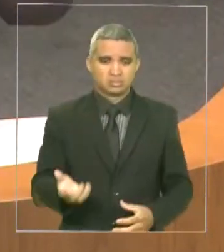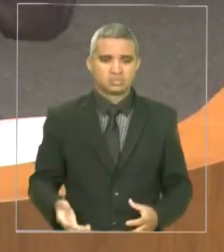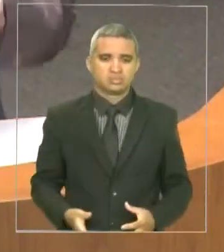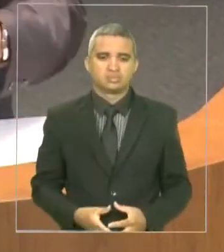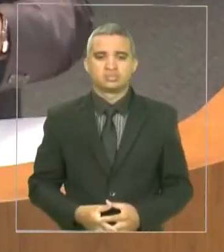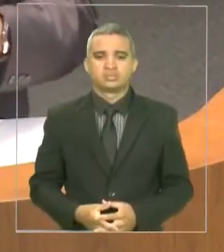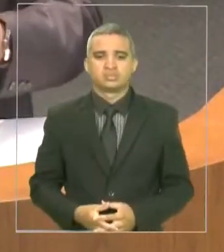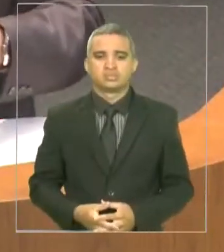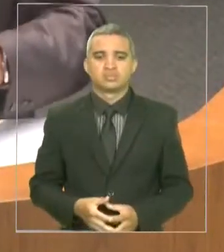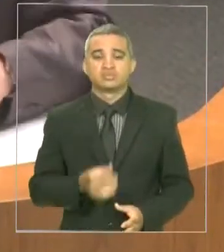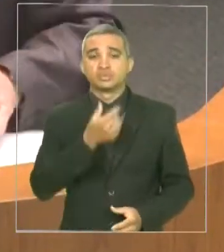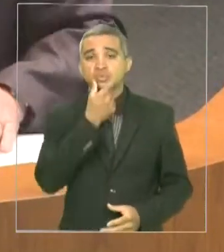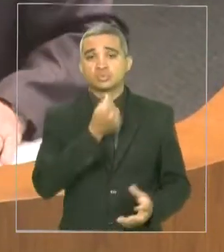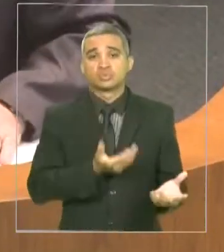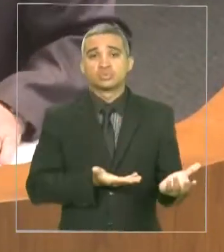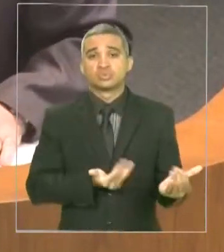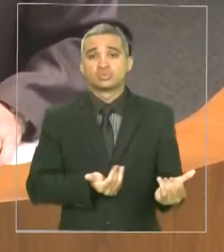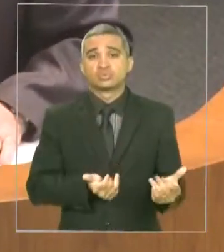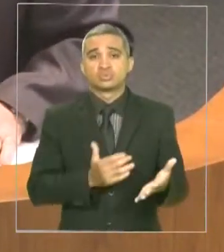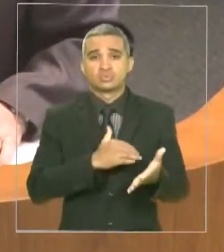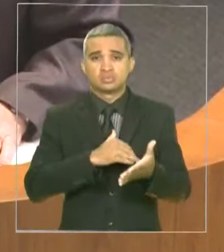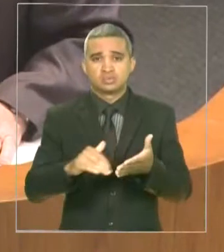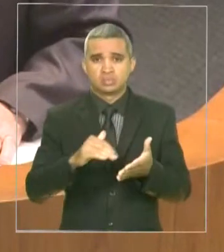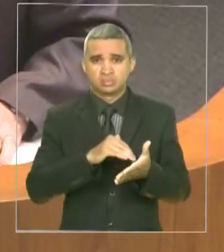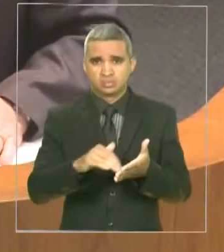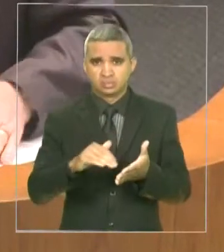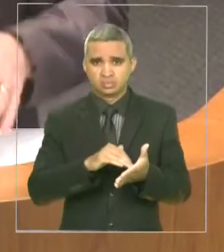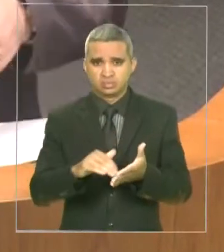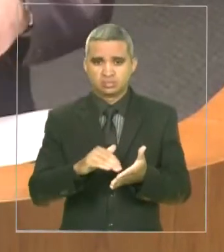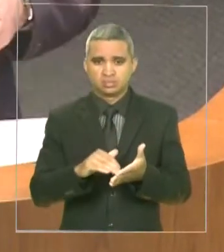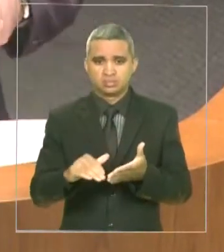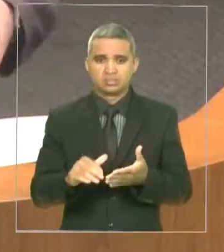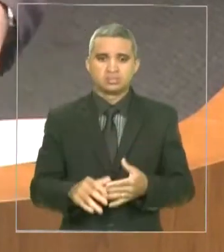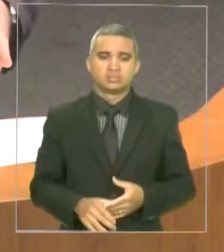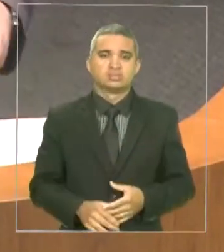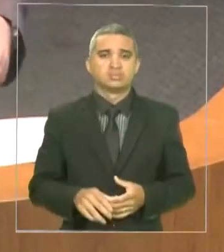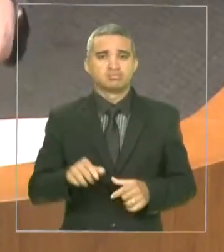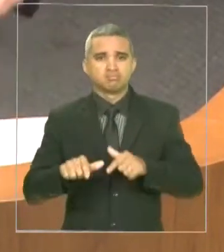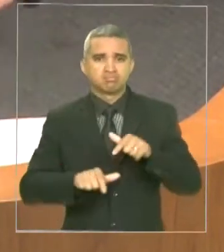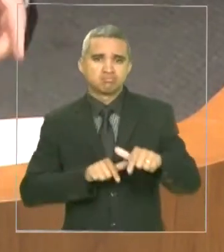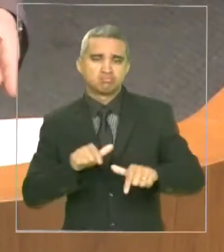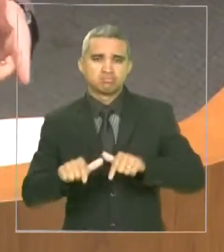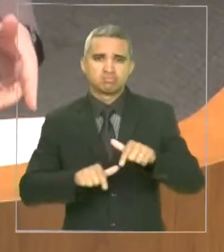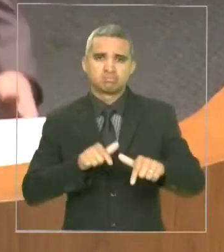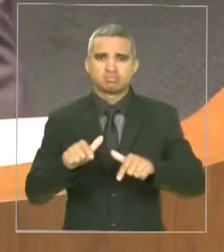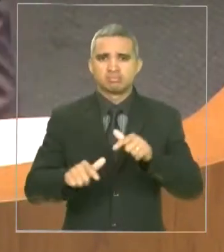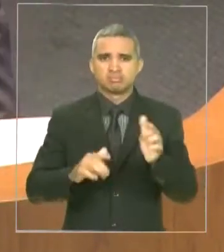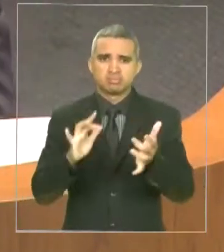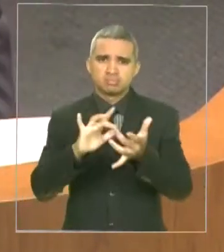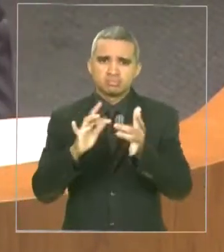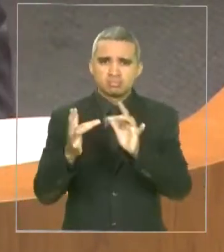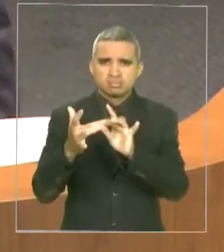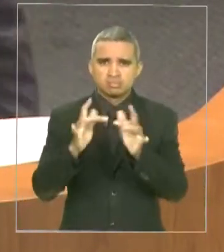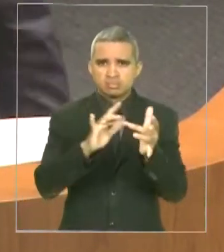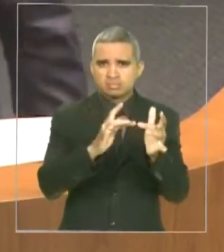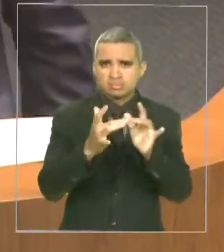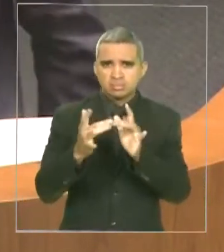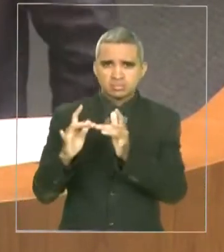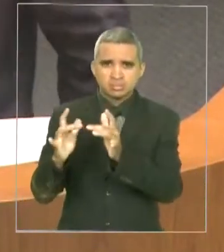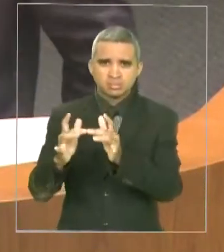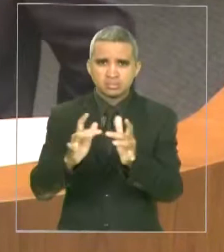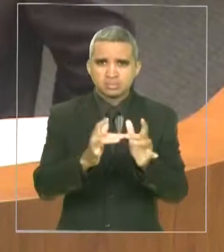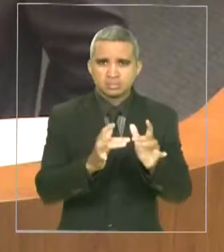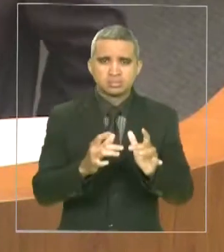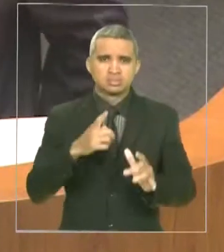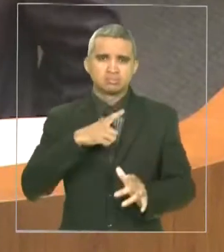esse jovem secretário se movimenta com maestria,